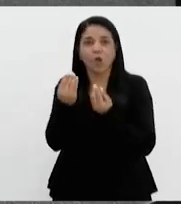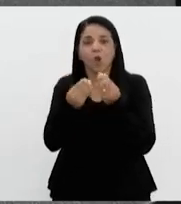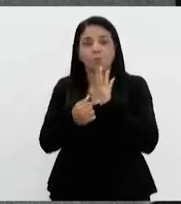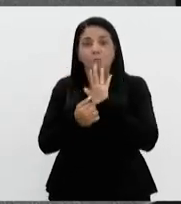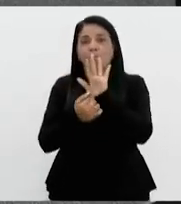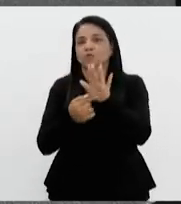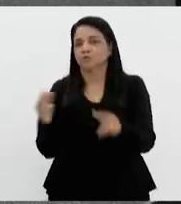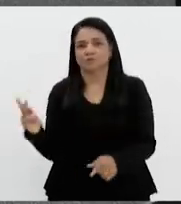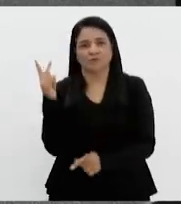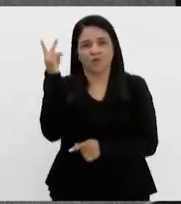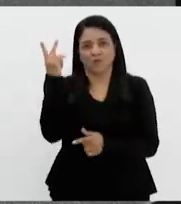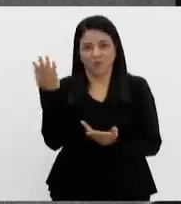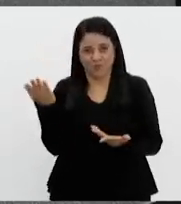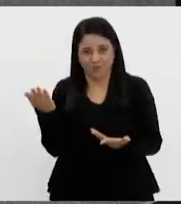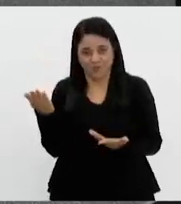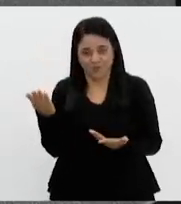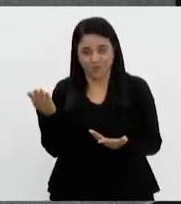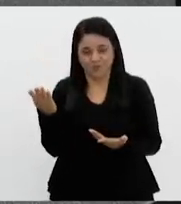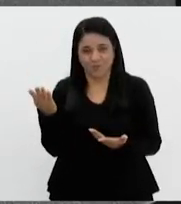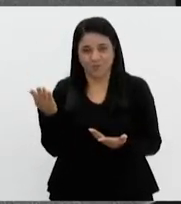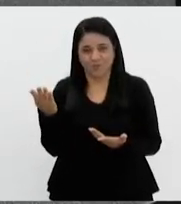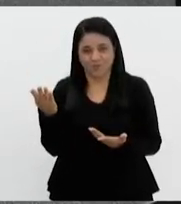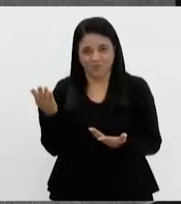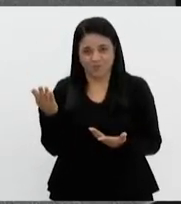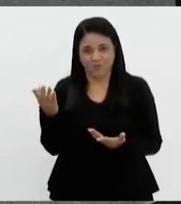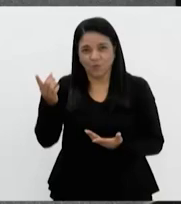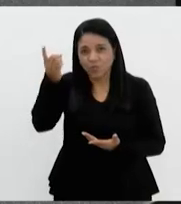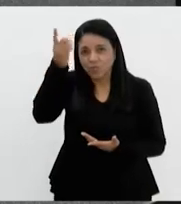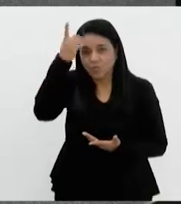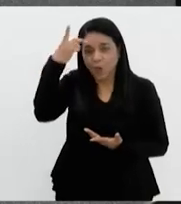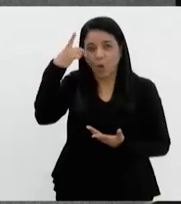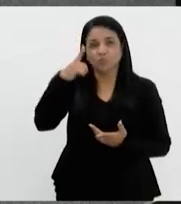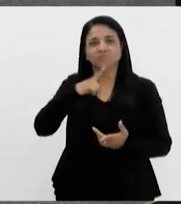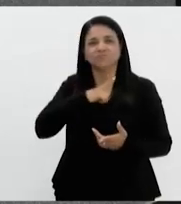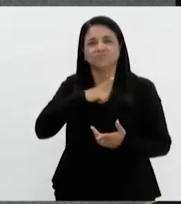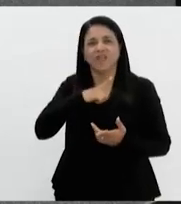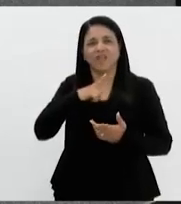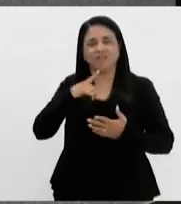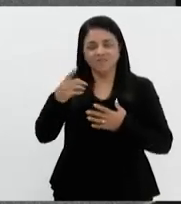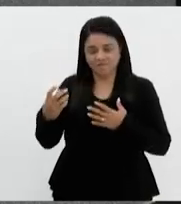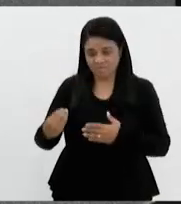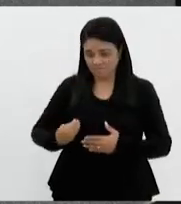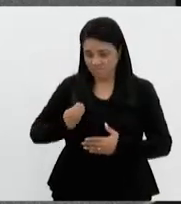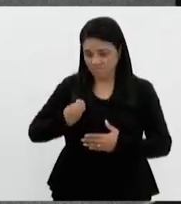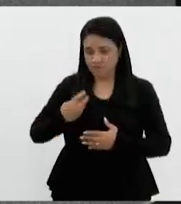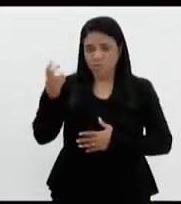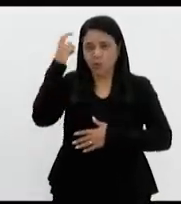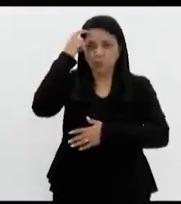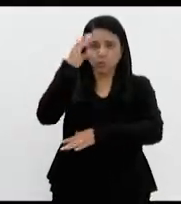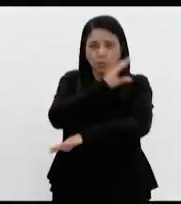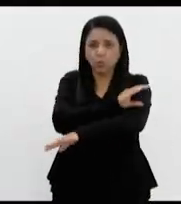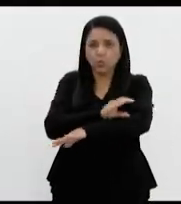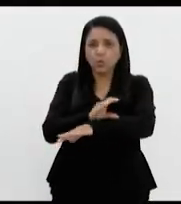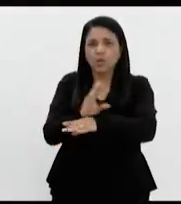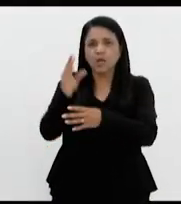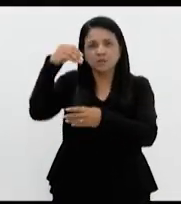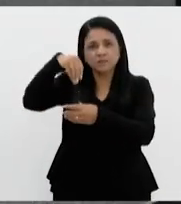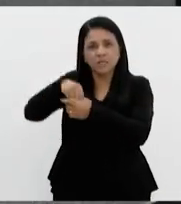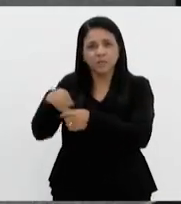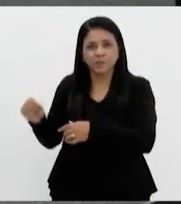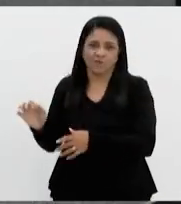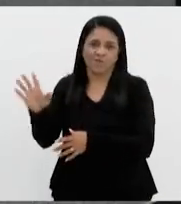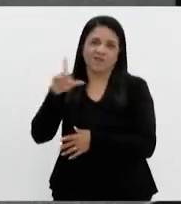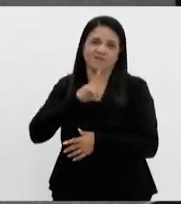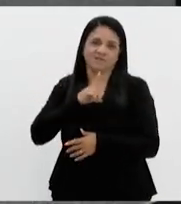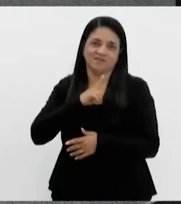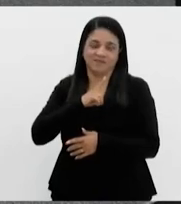seu valor, mostrar o quanto tem de vida e de cultura acumulada. Parabéns, fico super contente com